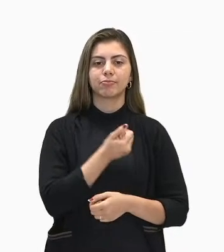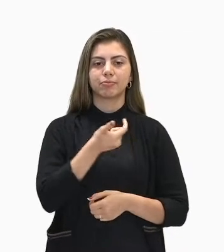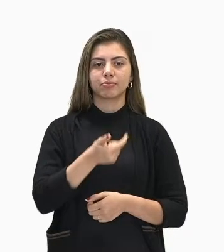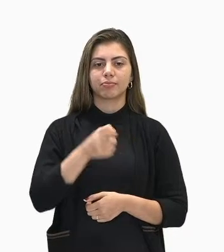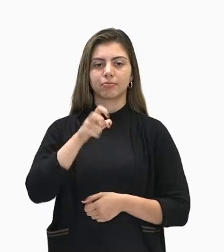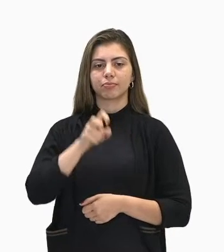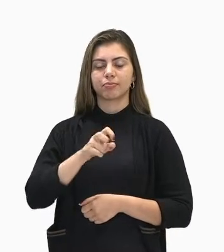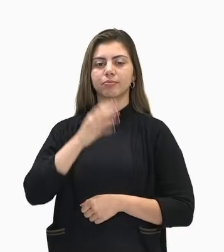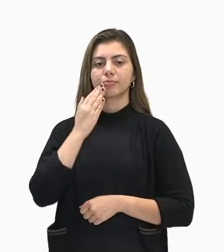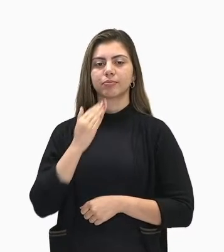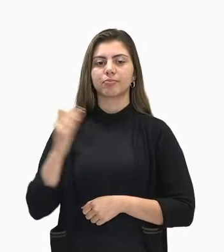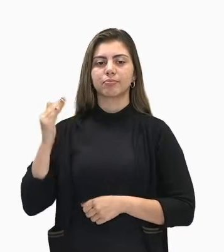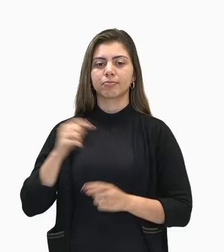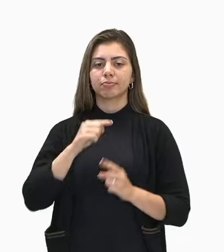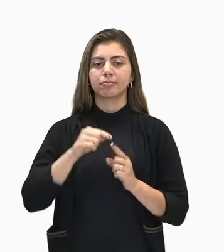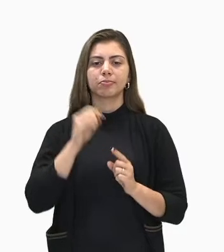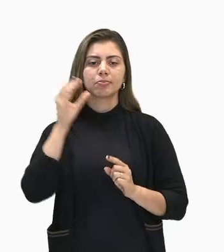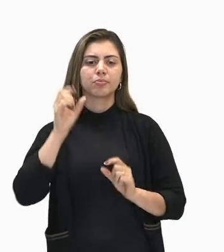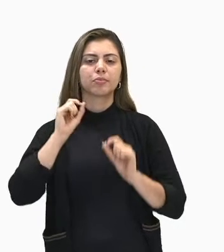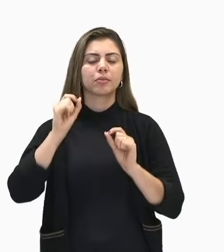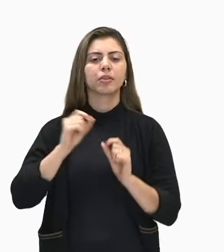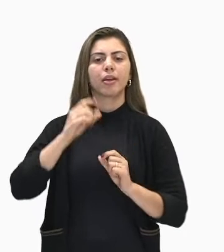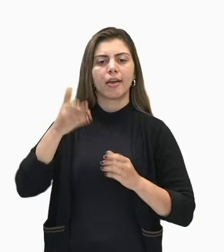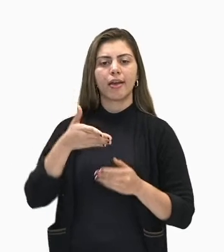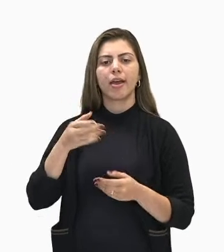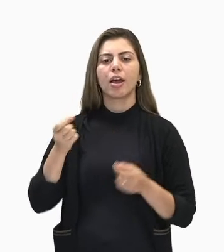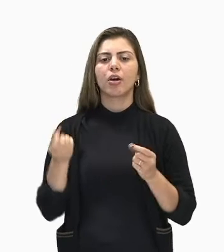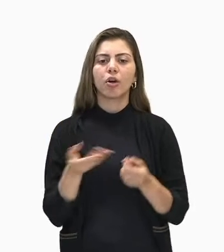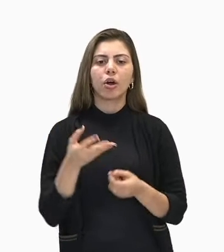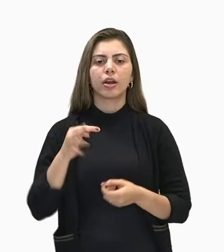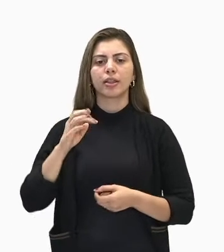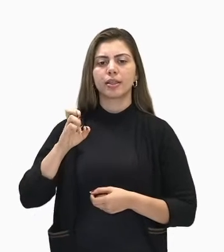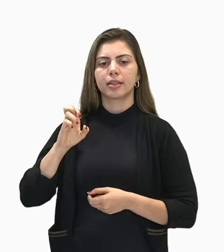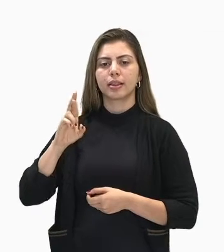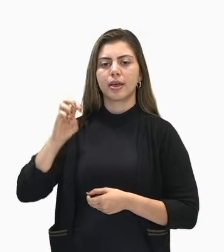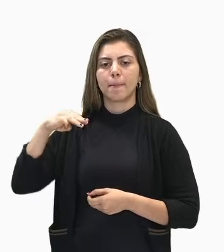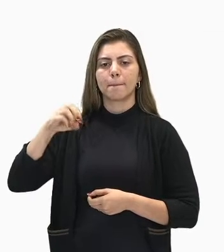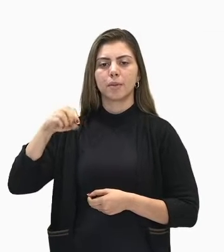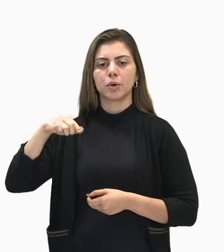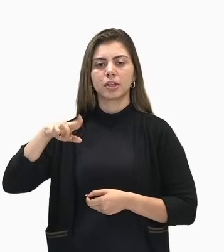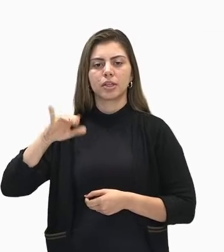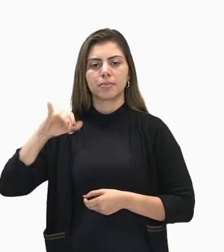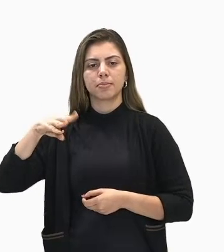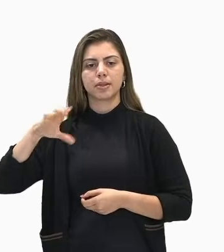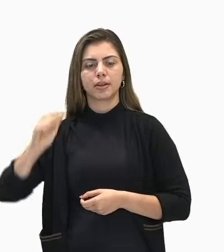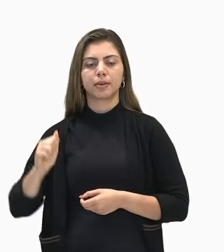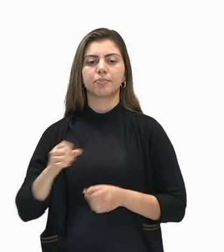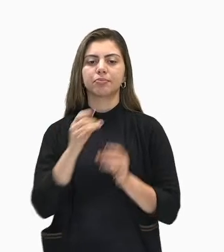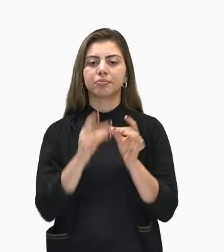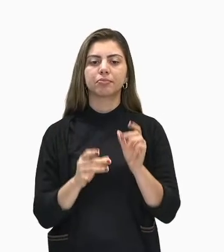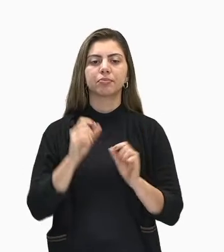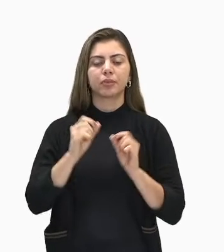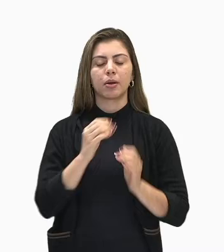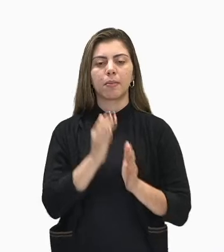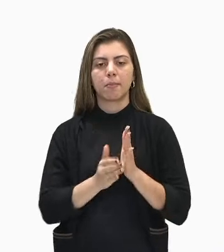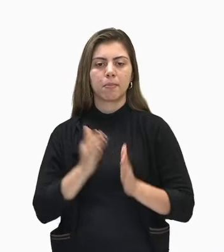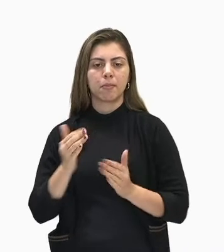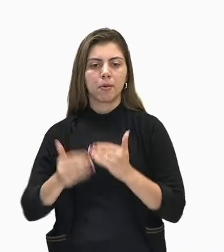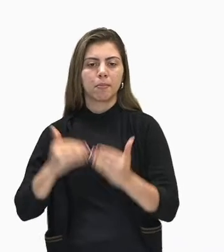25. Introdução à termoquímica é um objeto de conhecimento.